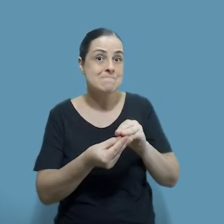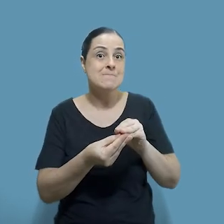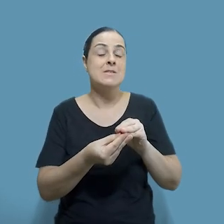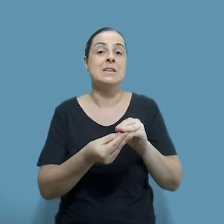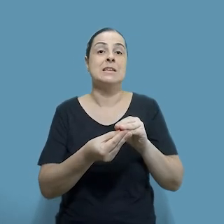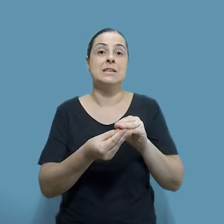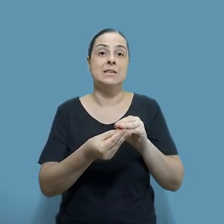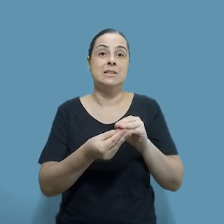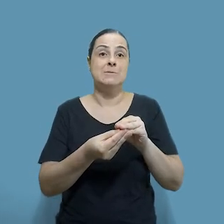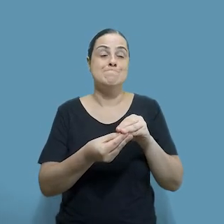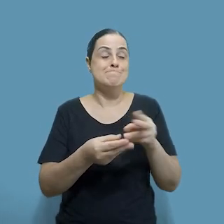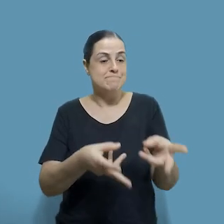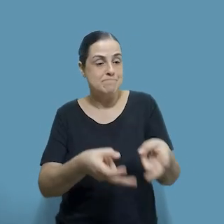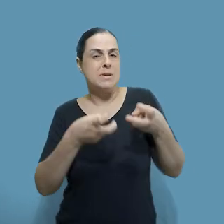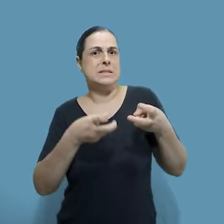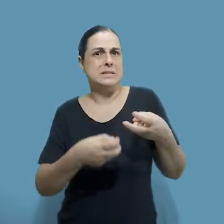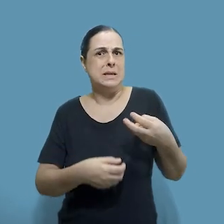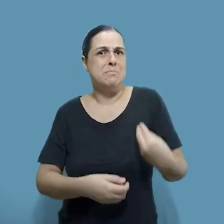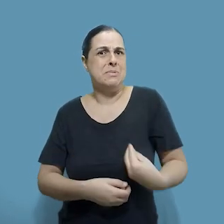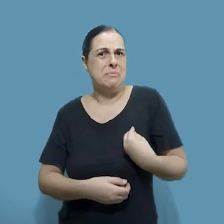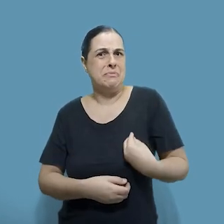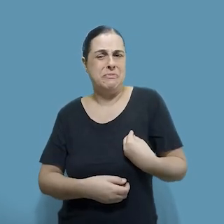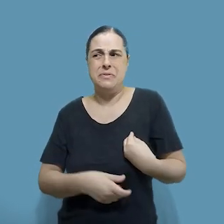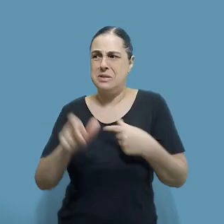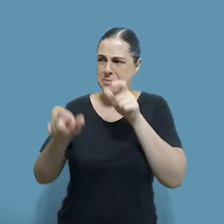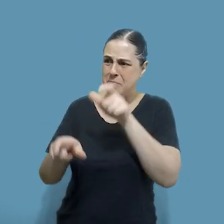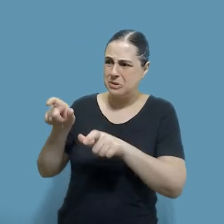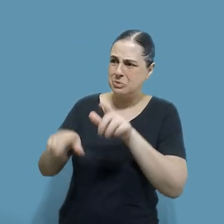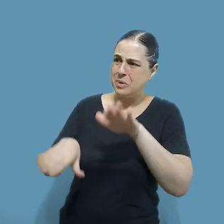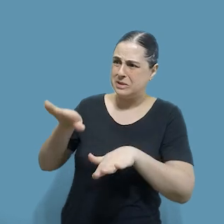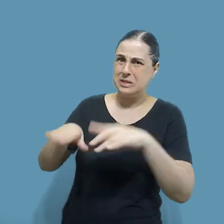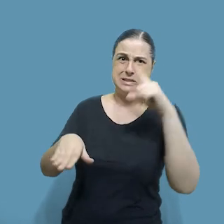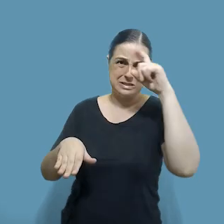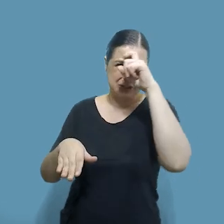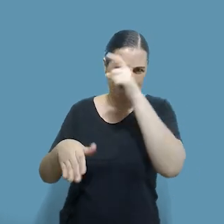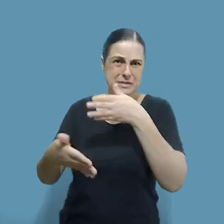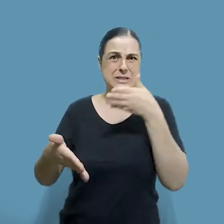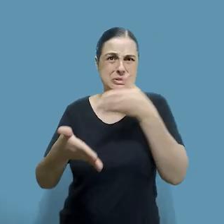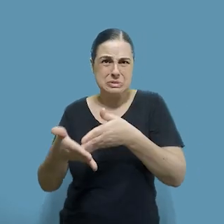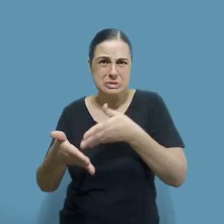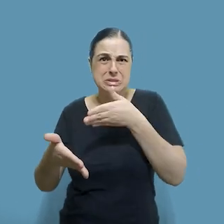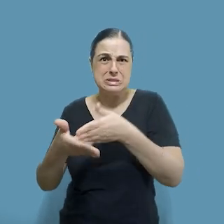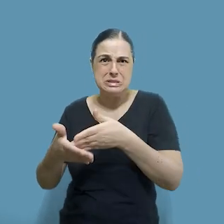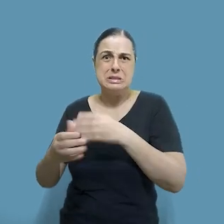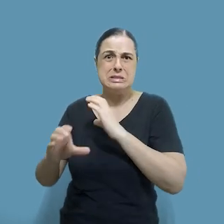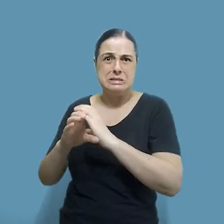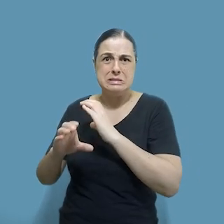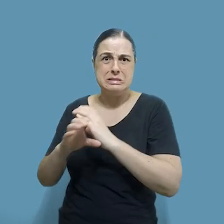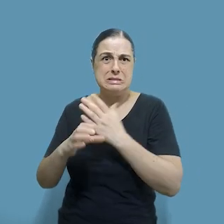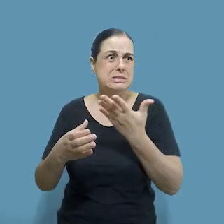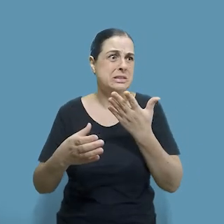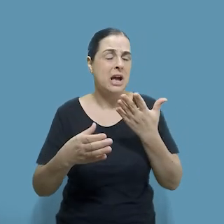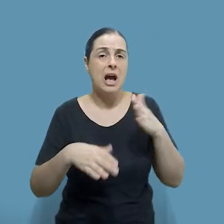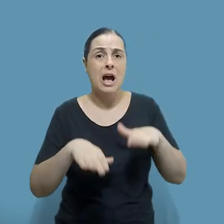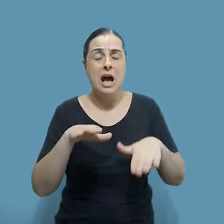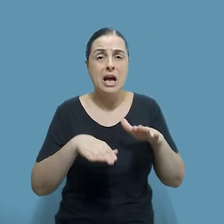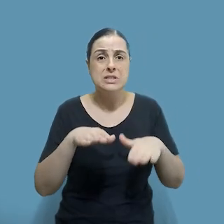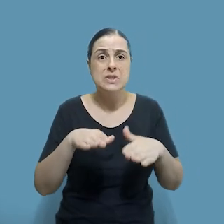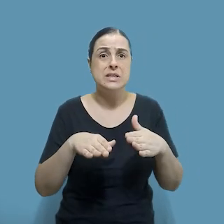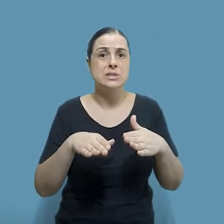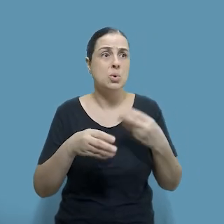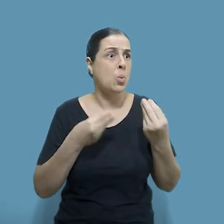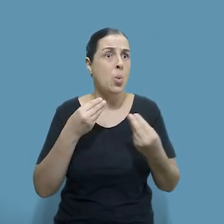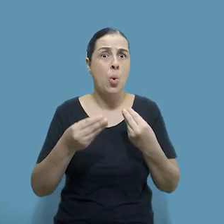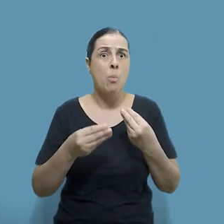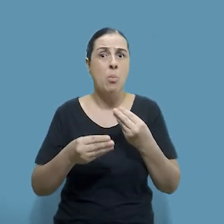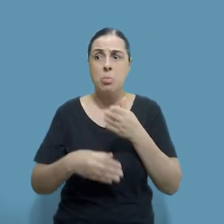vida de alguém que precisa, né? No nosso caso, locomoção, mas outros tipos de acessibilidade. Então, queria que você